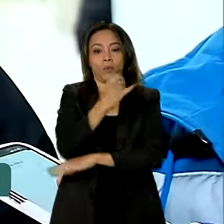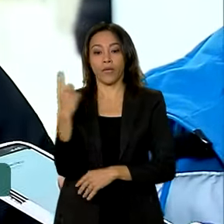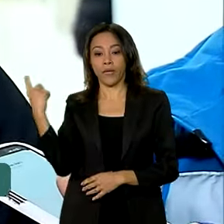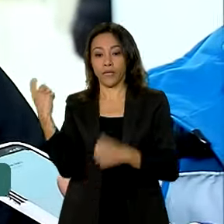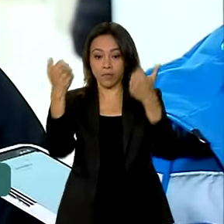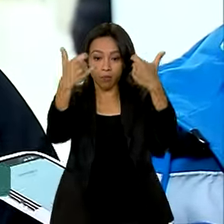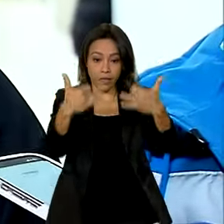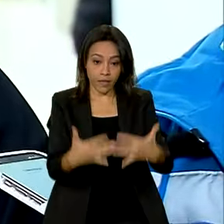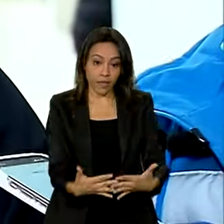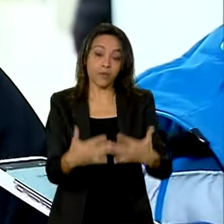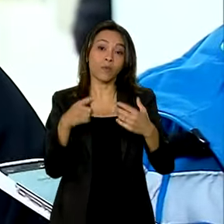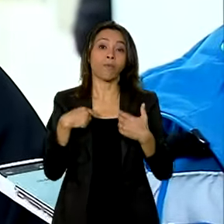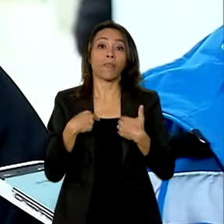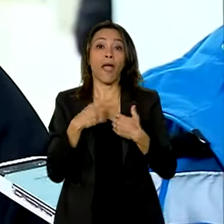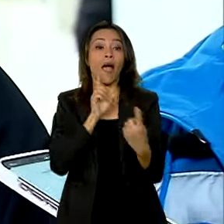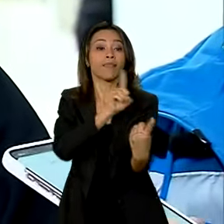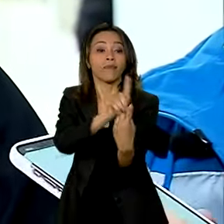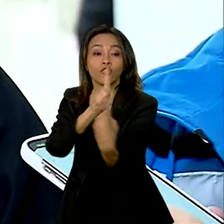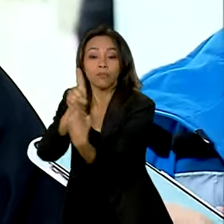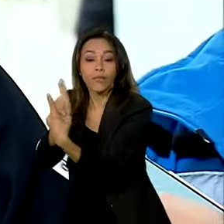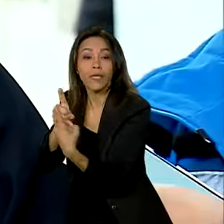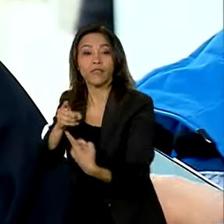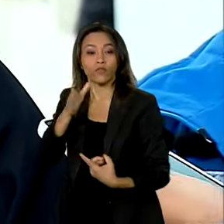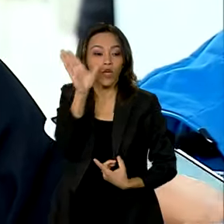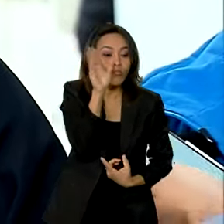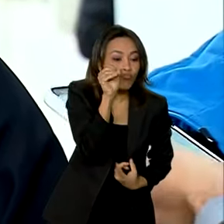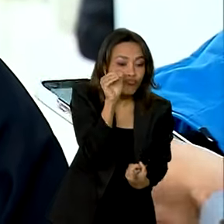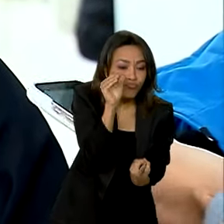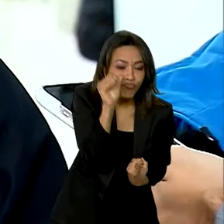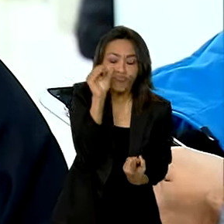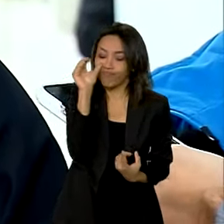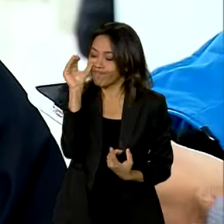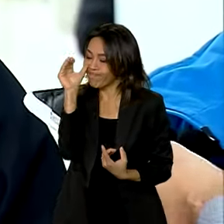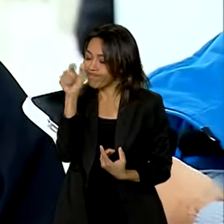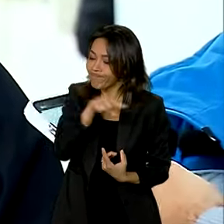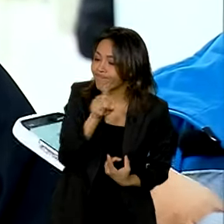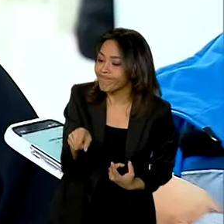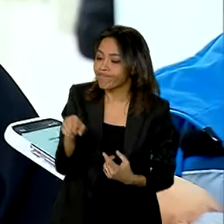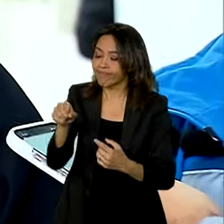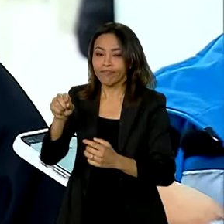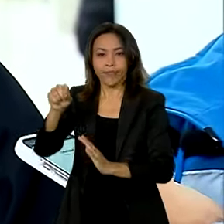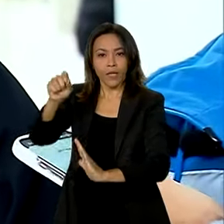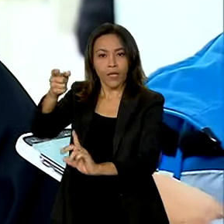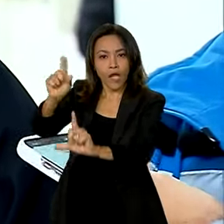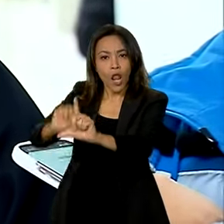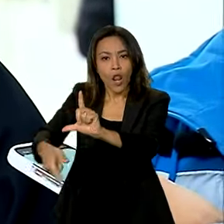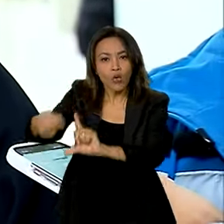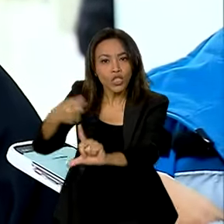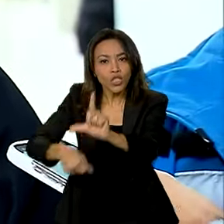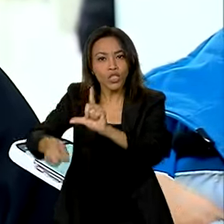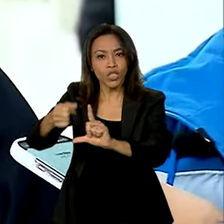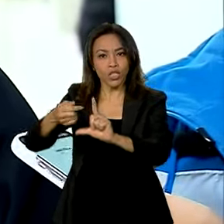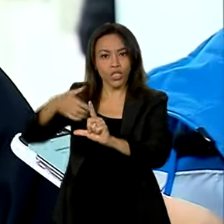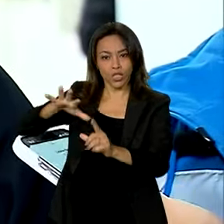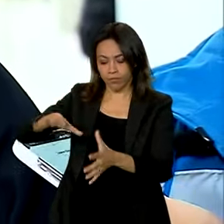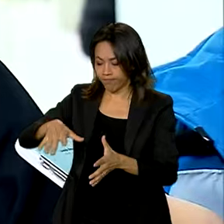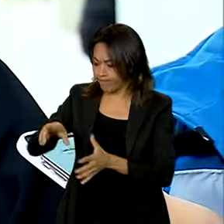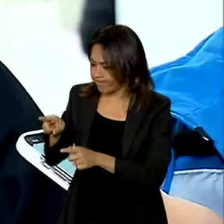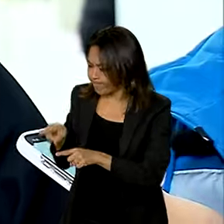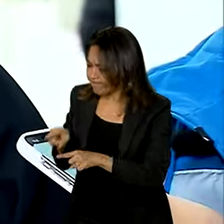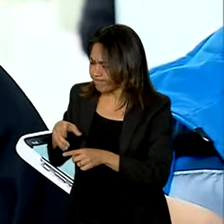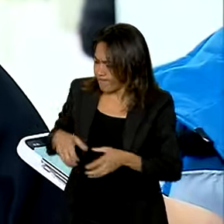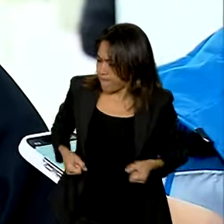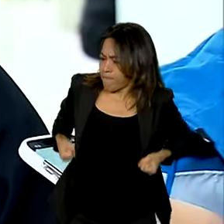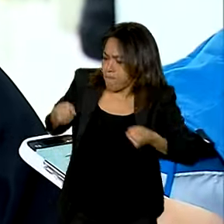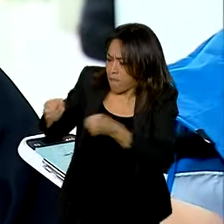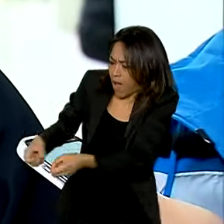de atendimento aos passageiros, da parte da logística de cargas, da parte das malas, tudo que